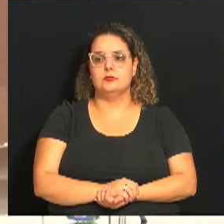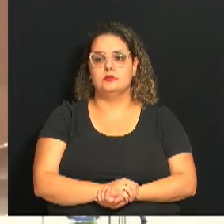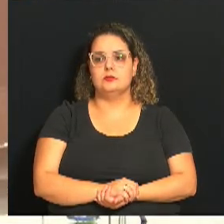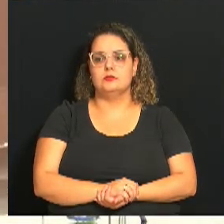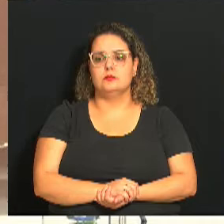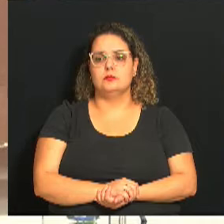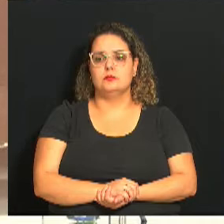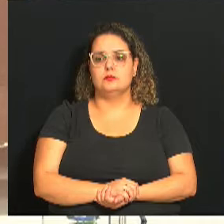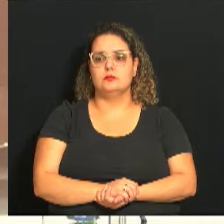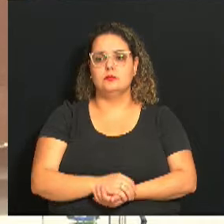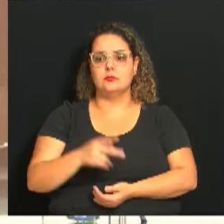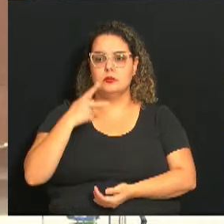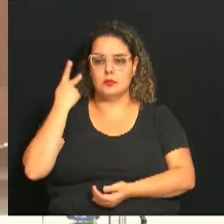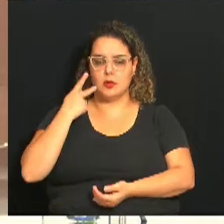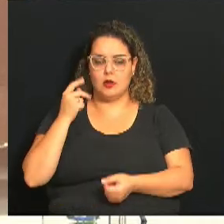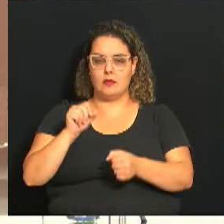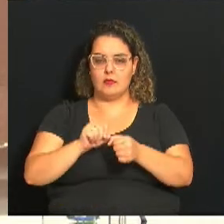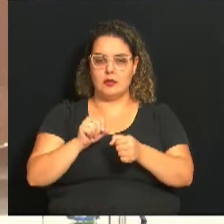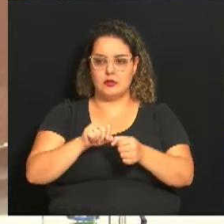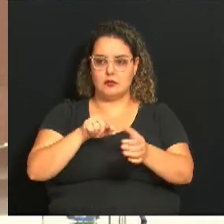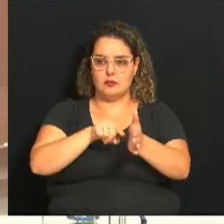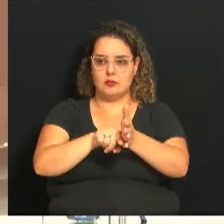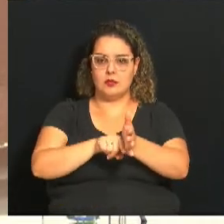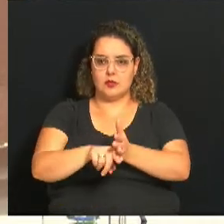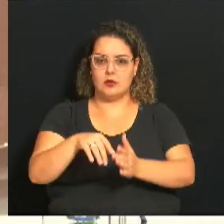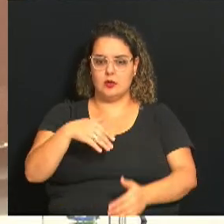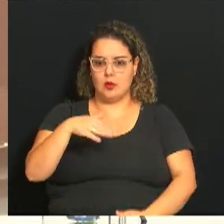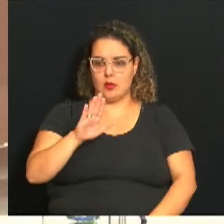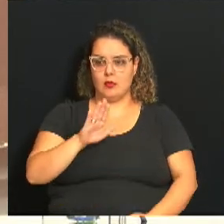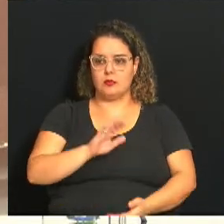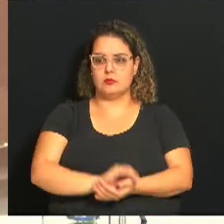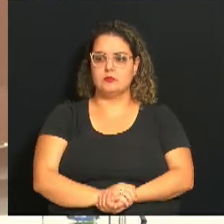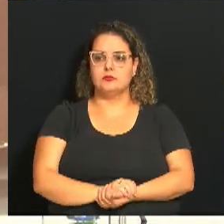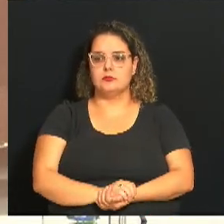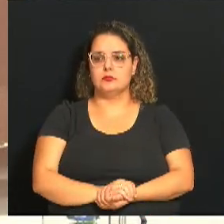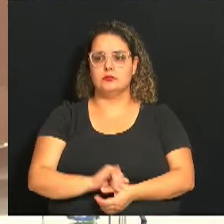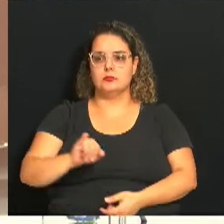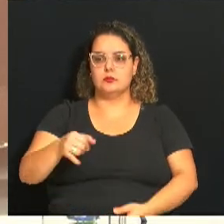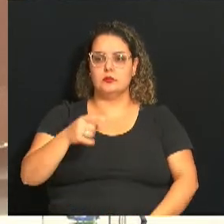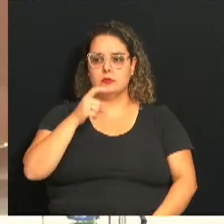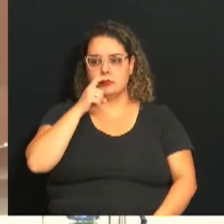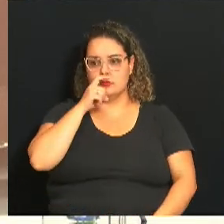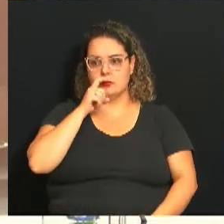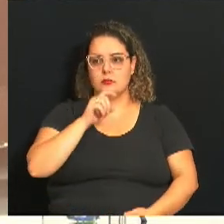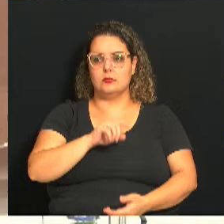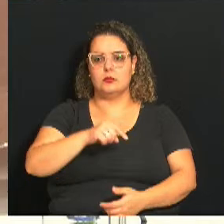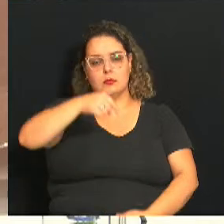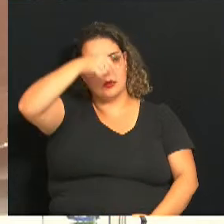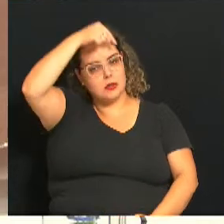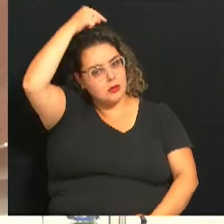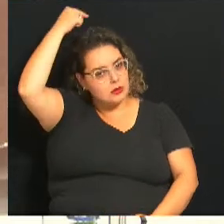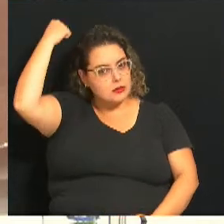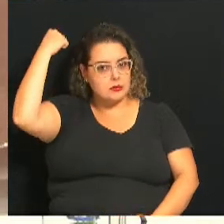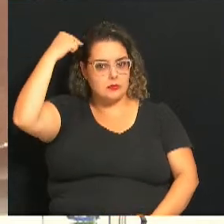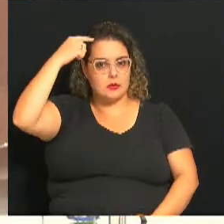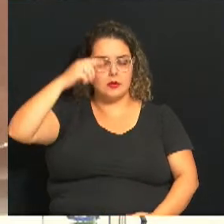Vereadores querem fazer alguma pergunta a mais? Schneider, Paulo Gaspar.